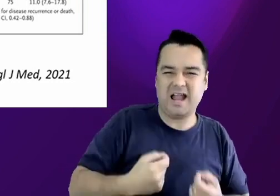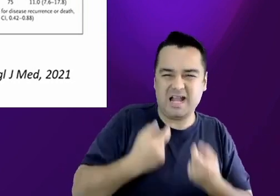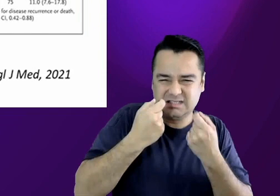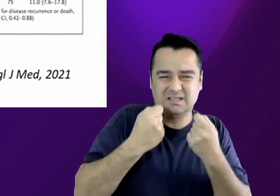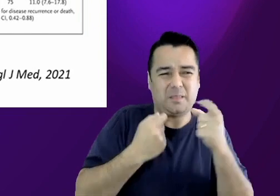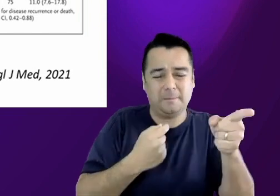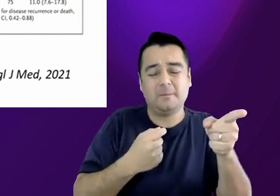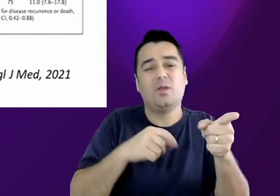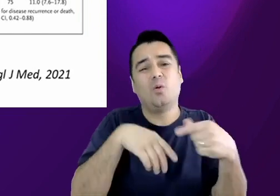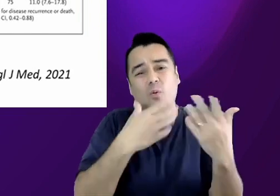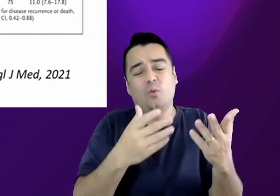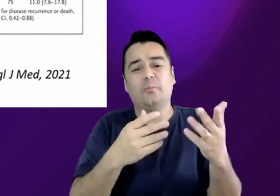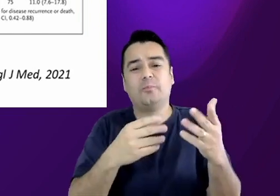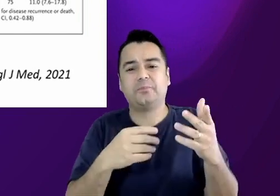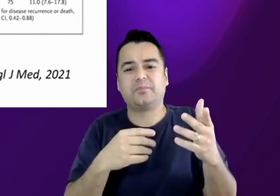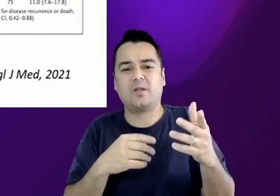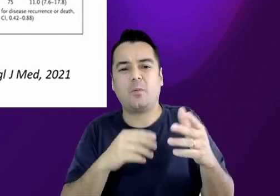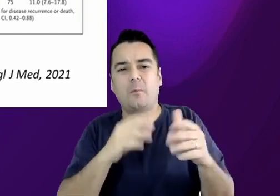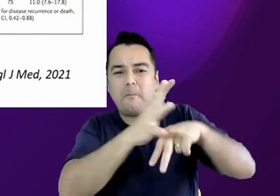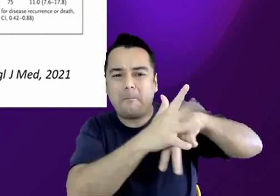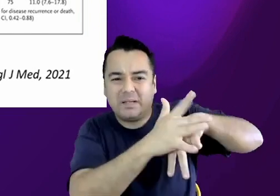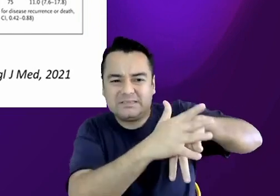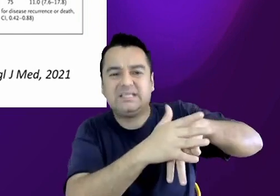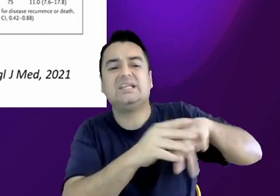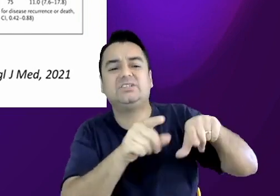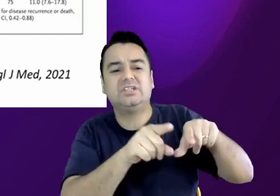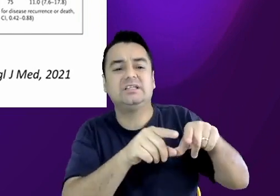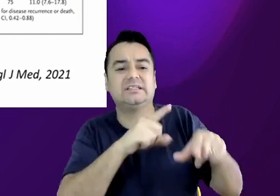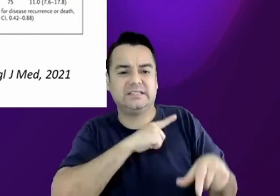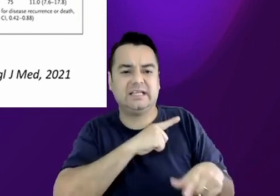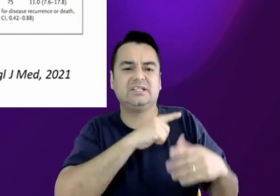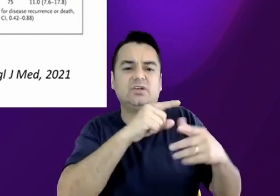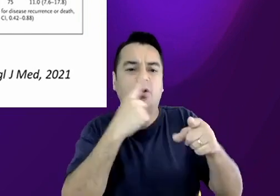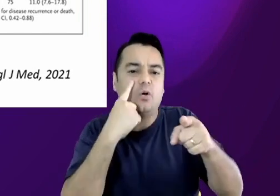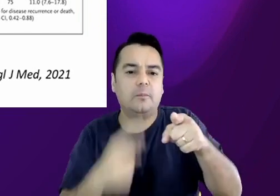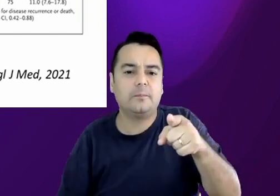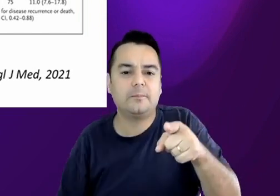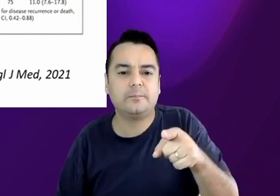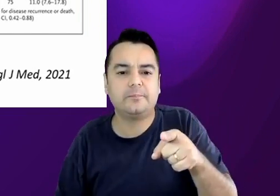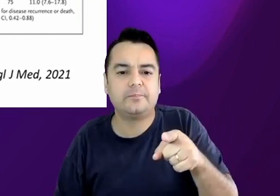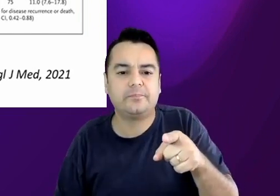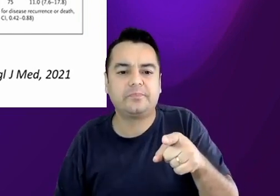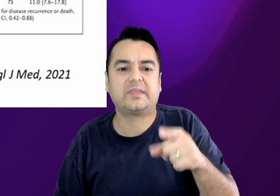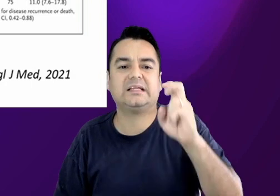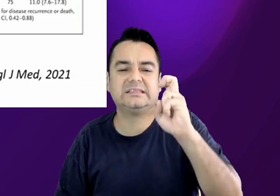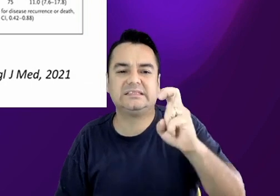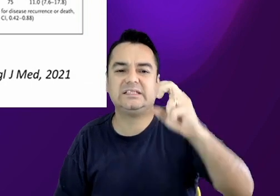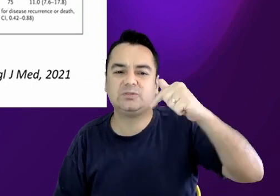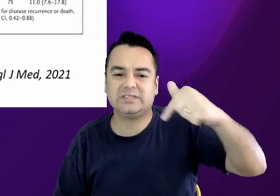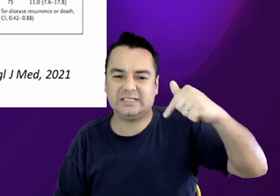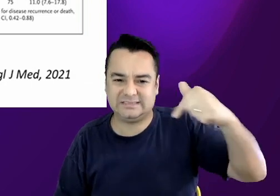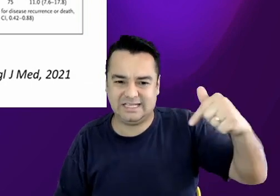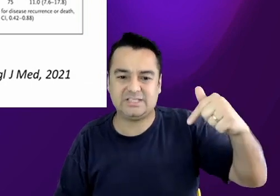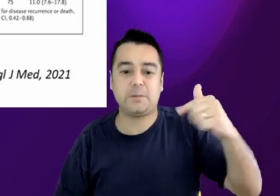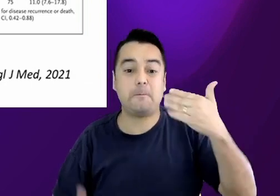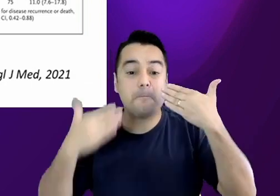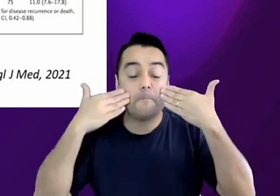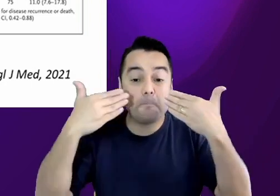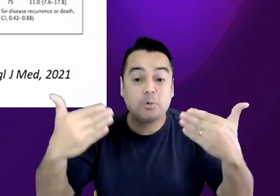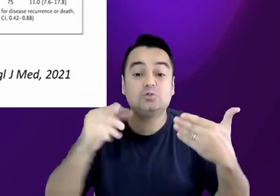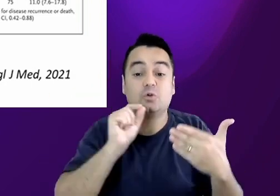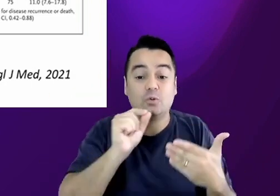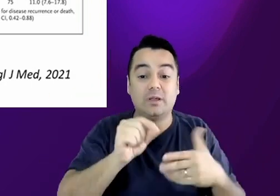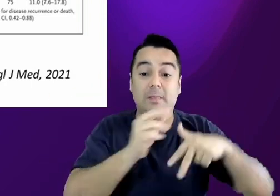com SEC, né? O Checkmate 577 mostrou para a gente que esses pacientes com